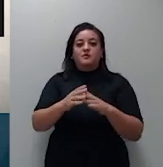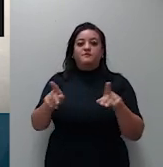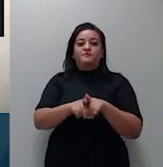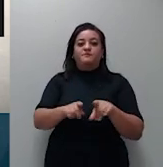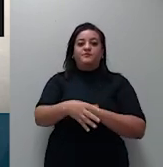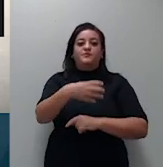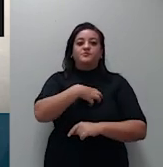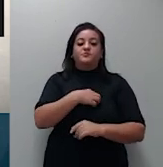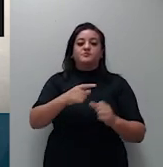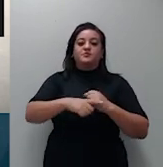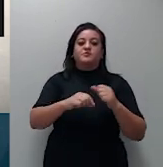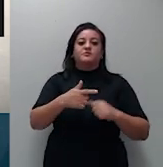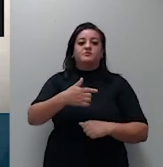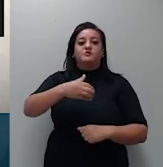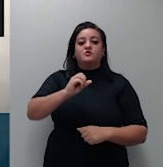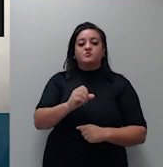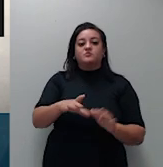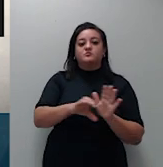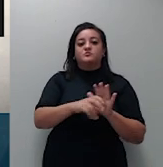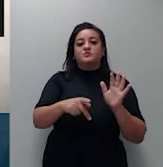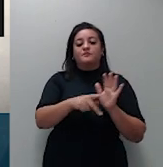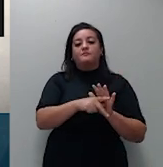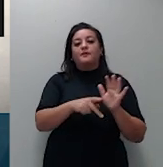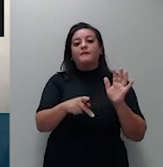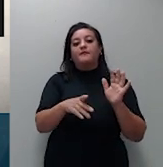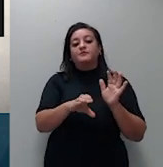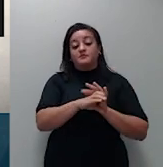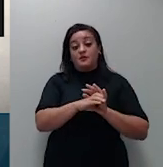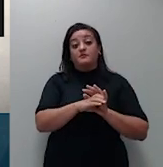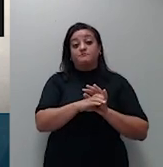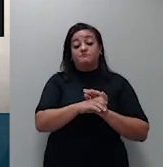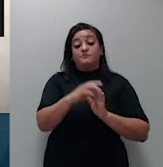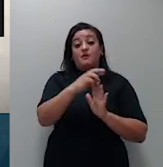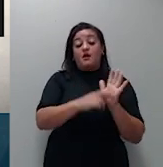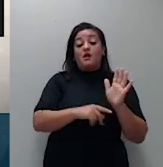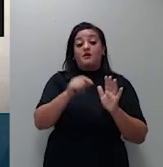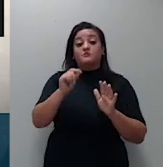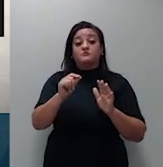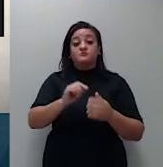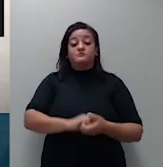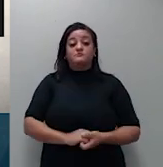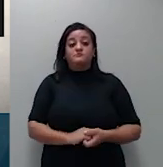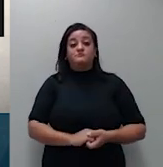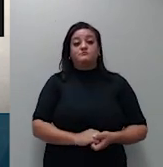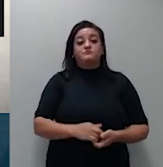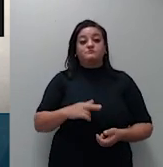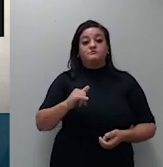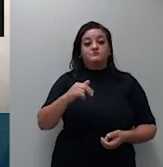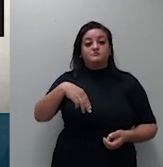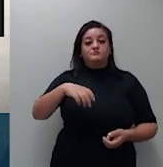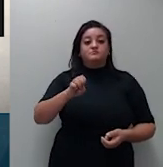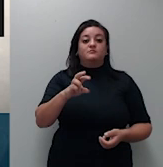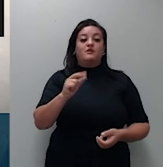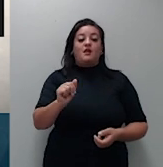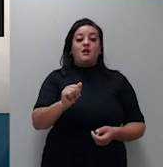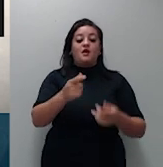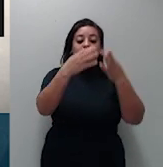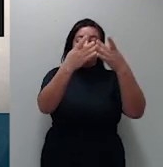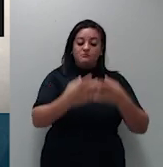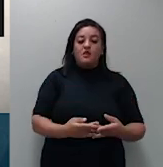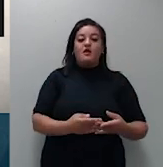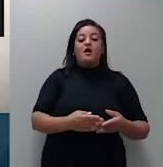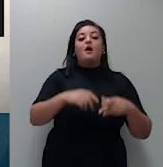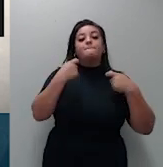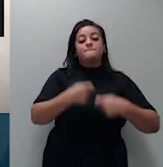artigo 70 do Código Civil a doutrina de Rainer adverte é possível